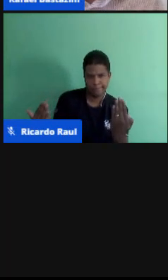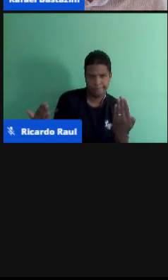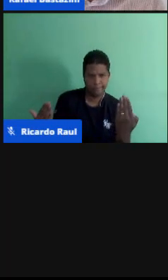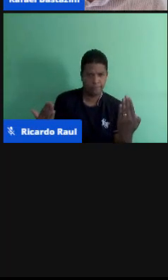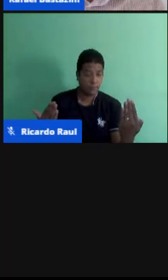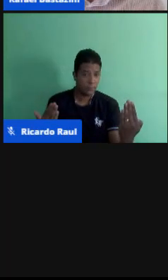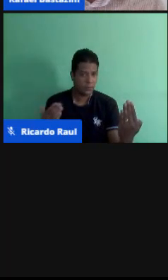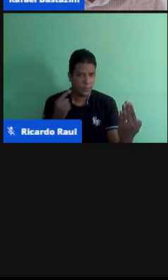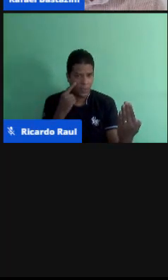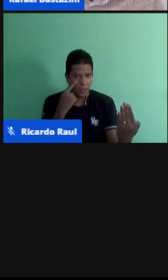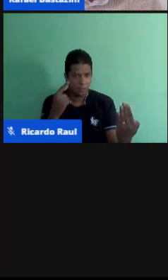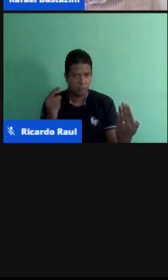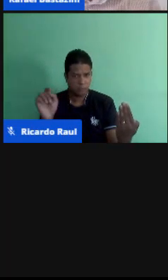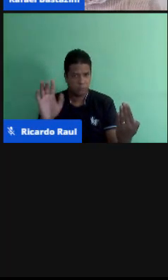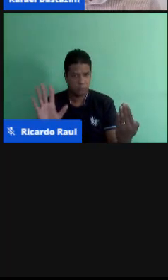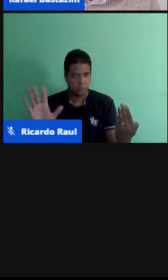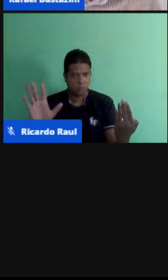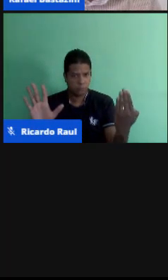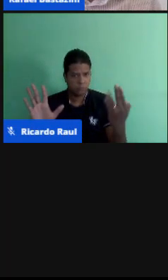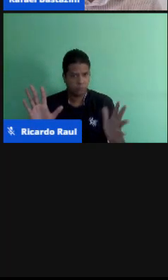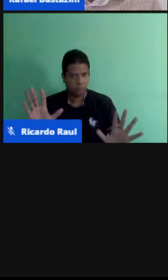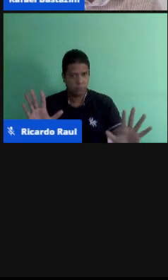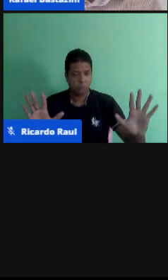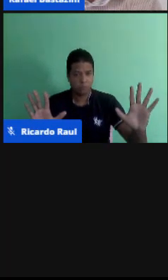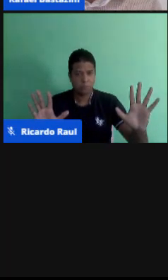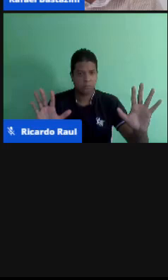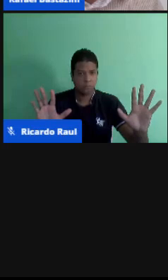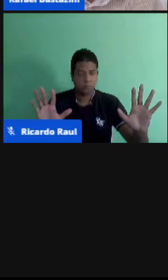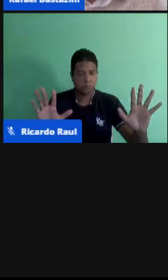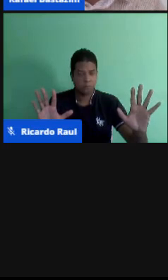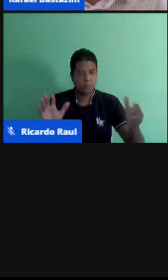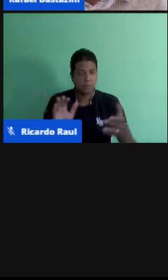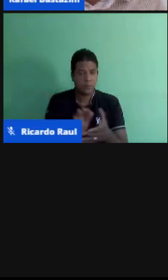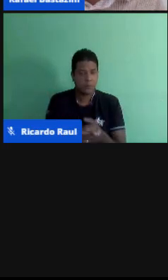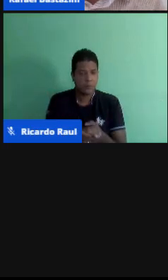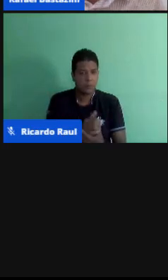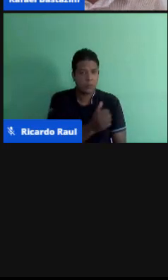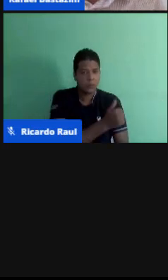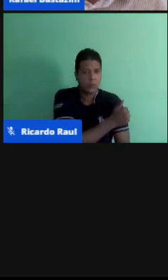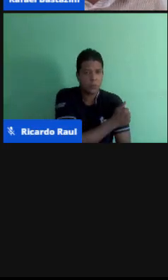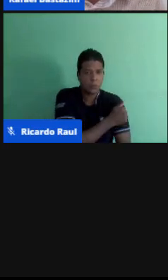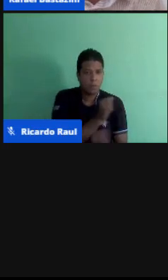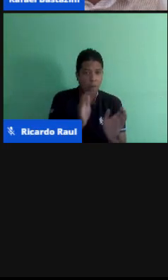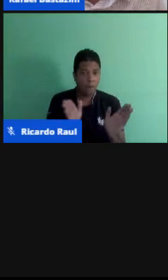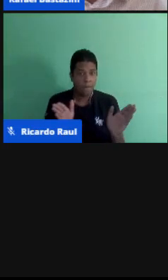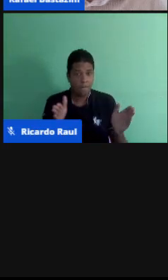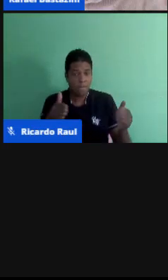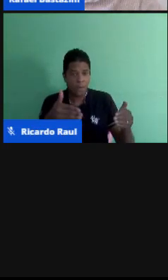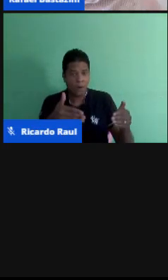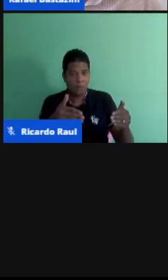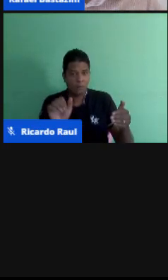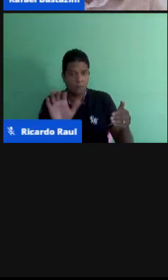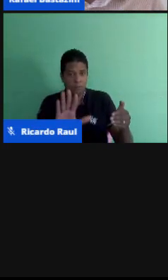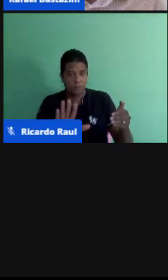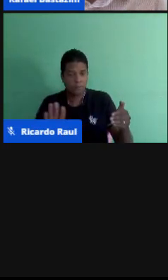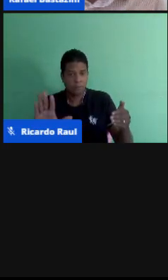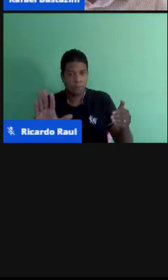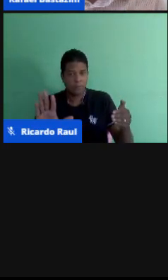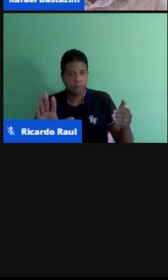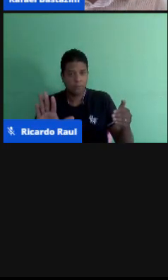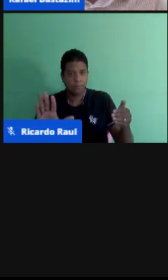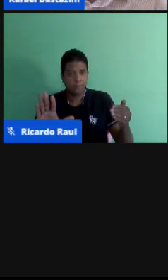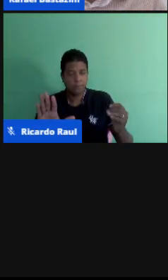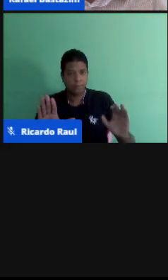imagens, a gente já tem uma série de elementos para trabalhar com os nossos alunos. Mas como o foco aqui é a análise da paisagem, eu